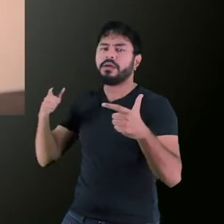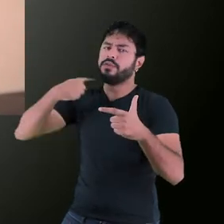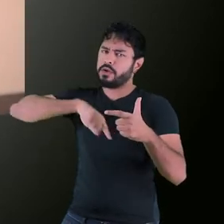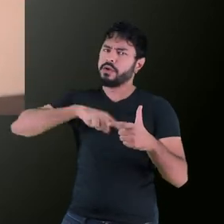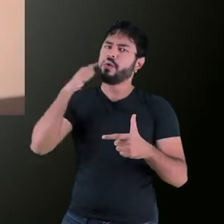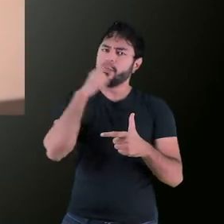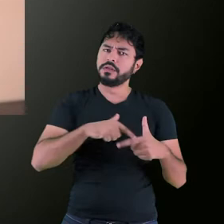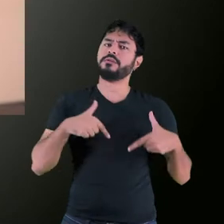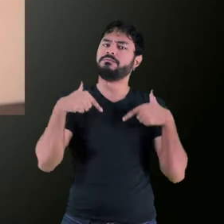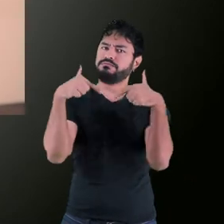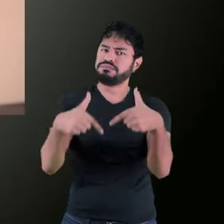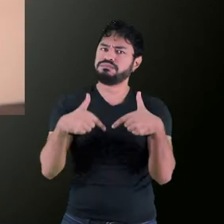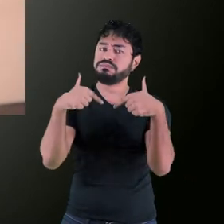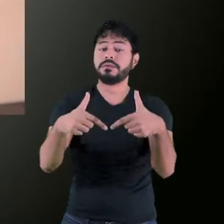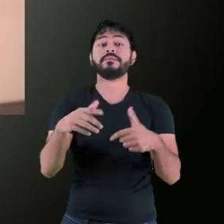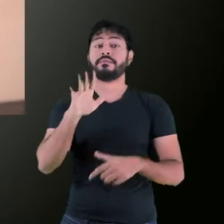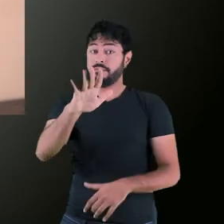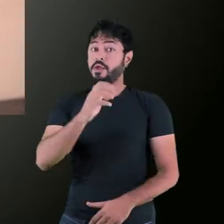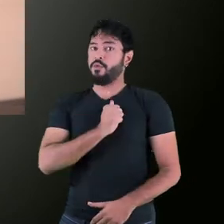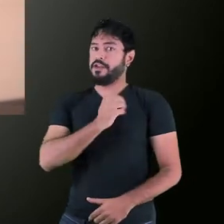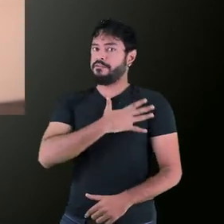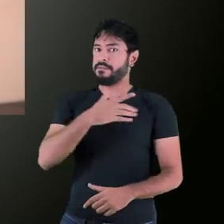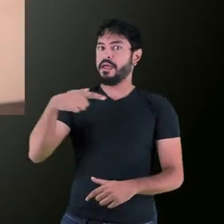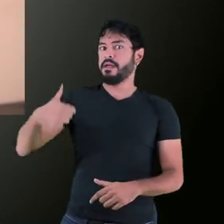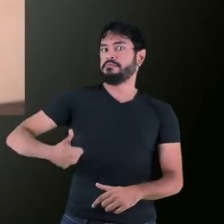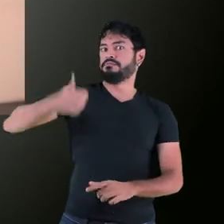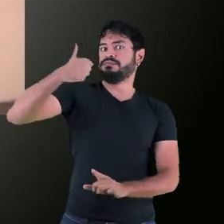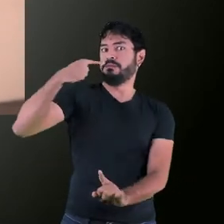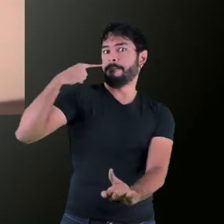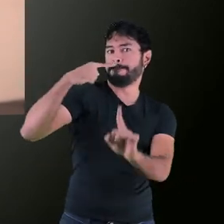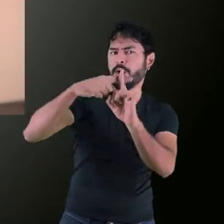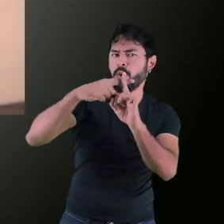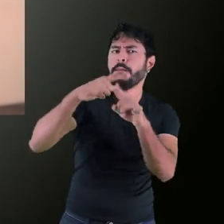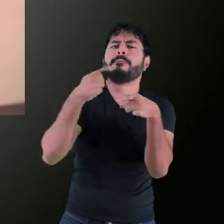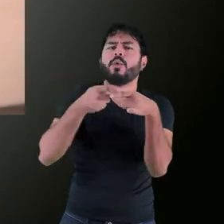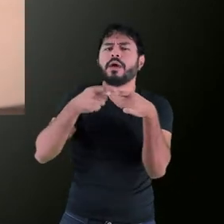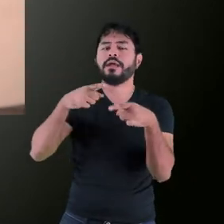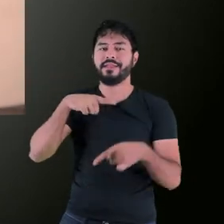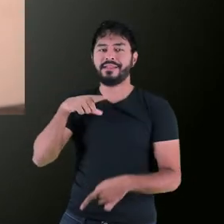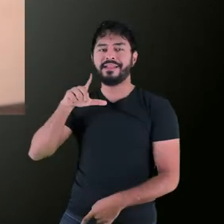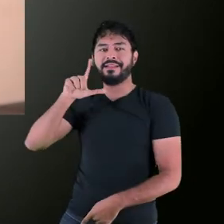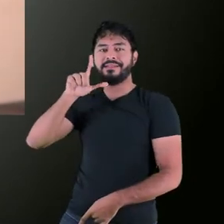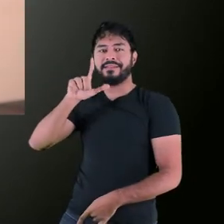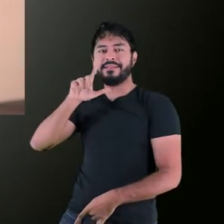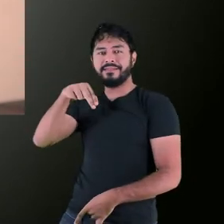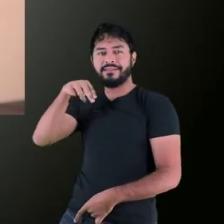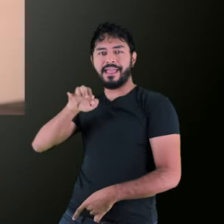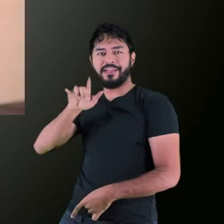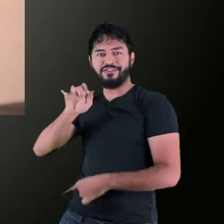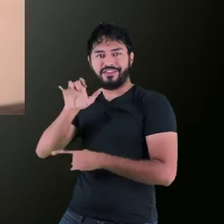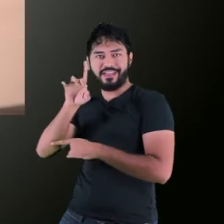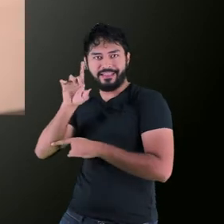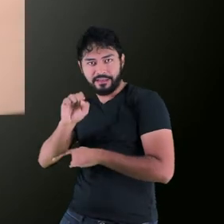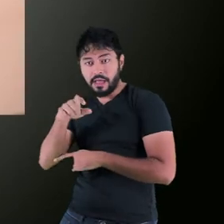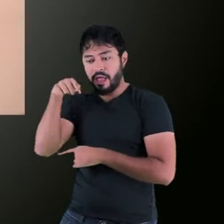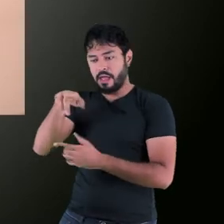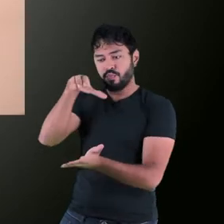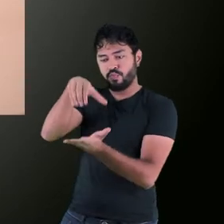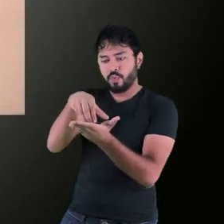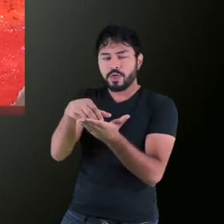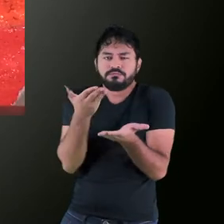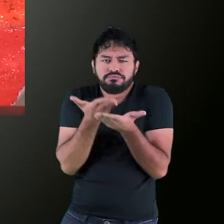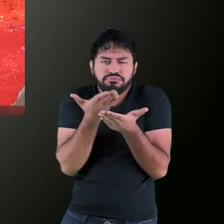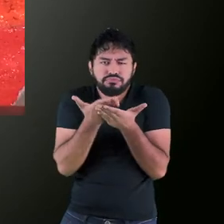que o IFPE tem uma vantagem, por exemplo, os NEGEDs, que são os Núcleos de Estudo de Gênero e Diversidade, a gente tem uma